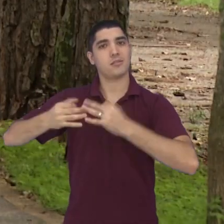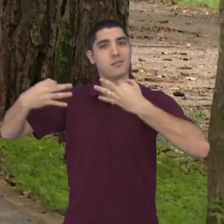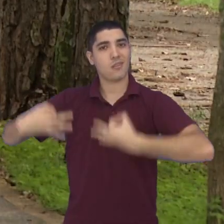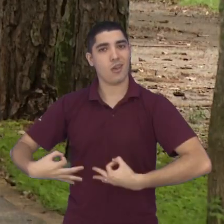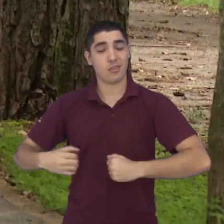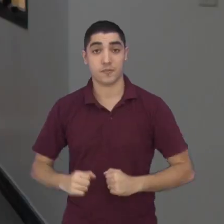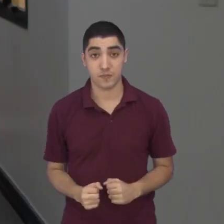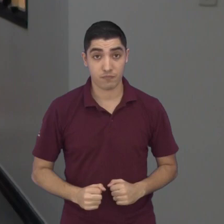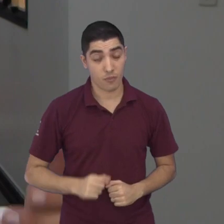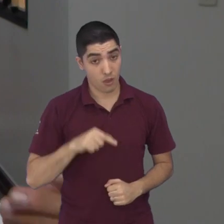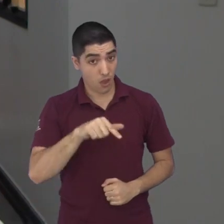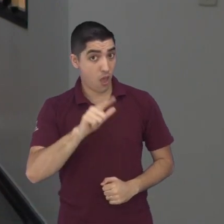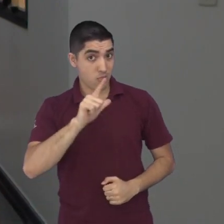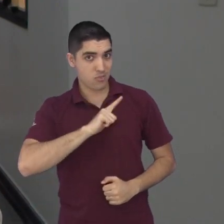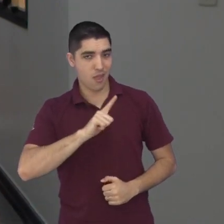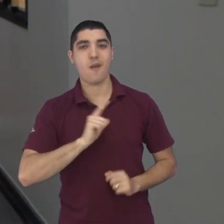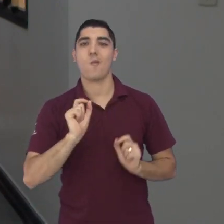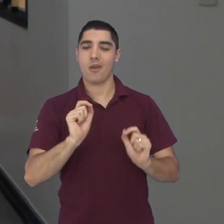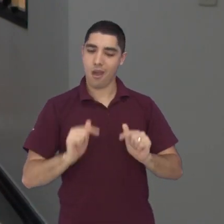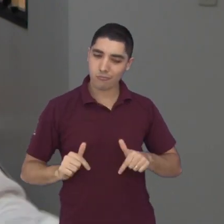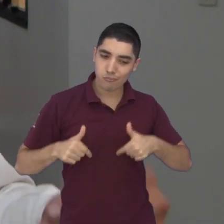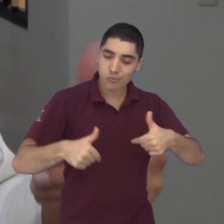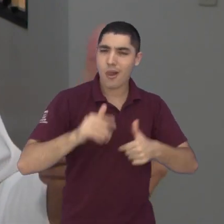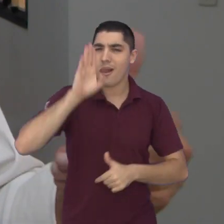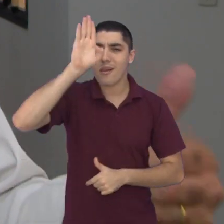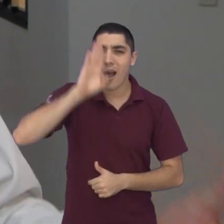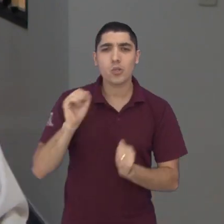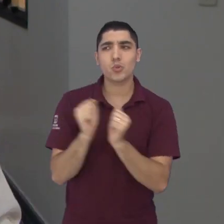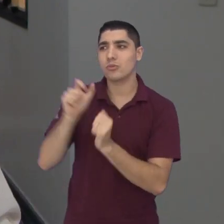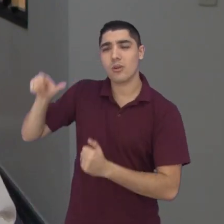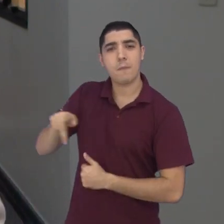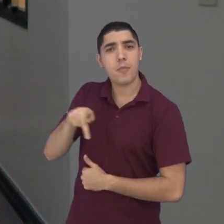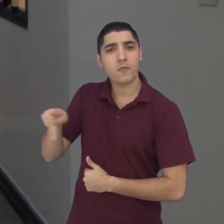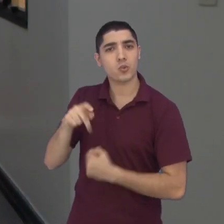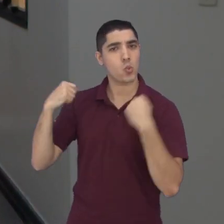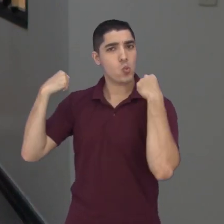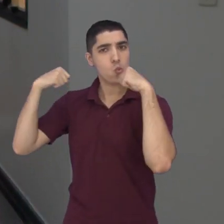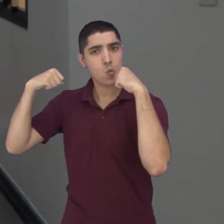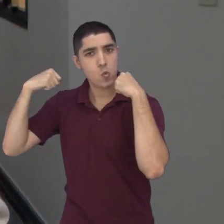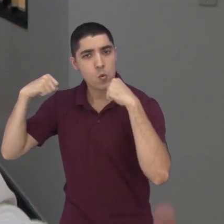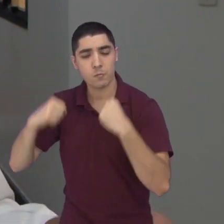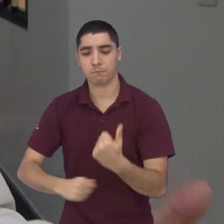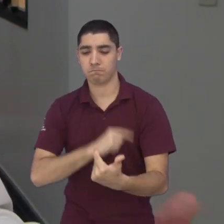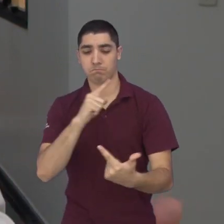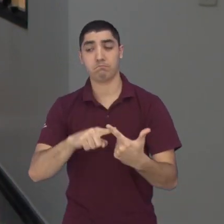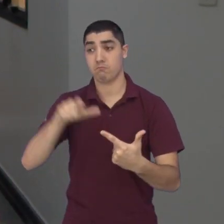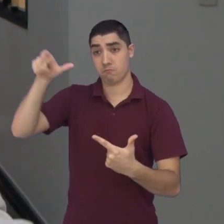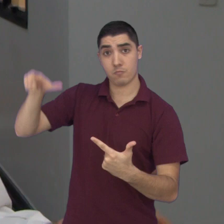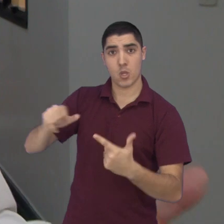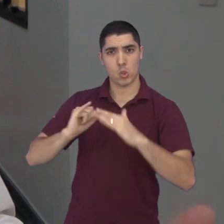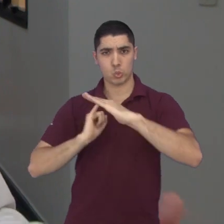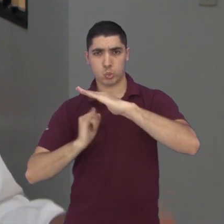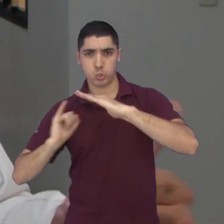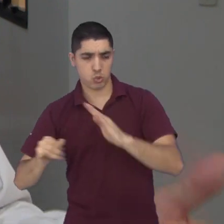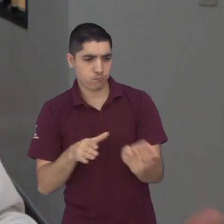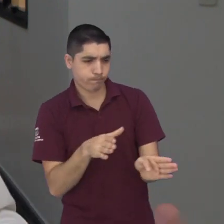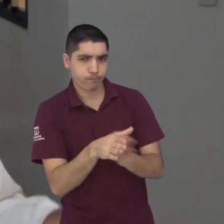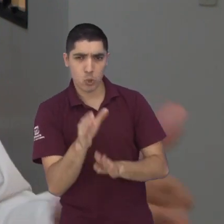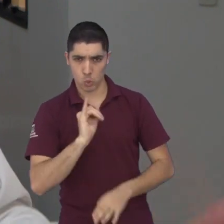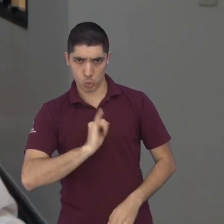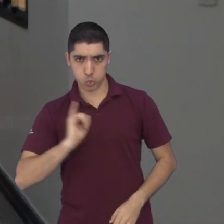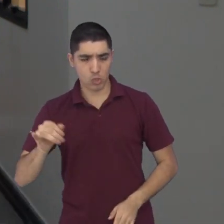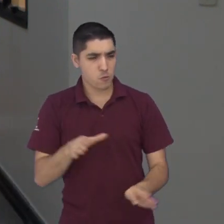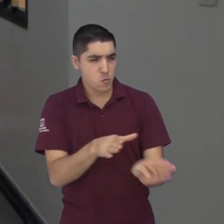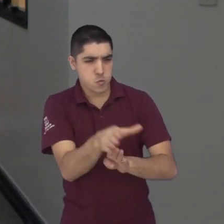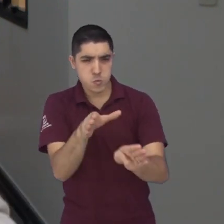população com atividades gratuitas com professores de educação física né pessoas que estão ali competentes estudaram